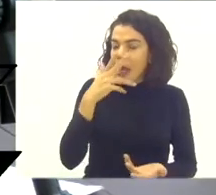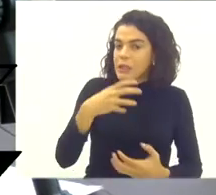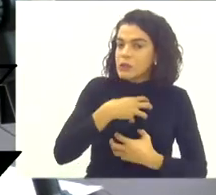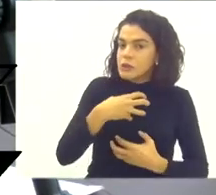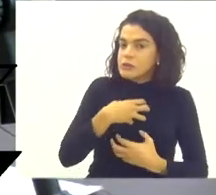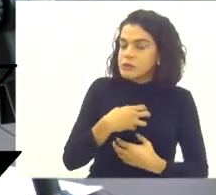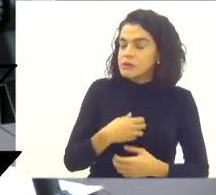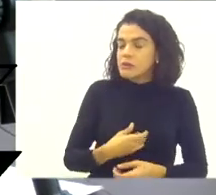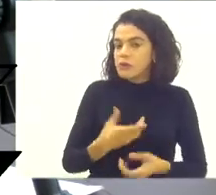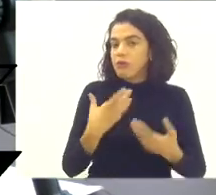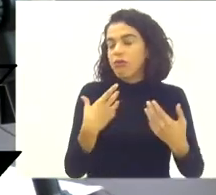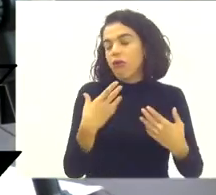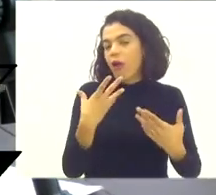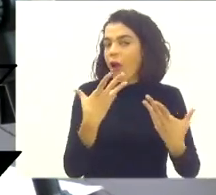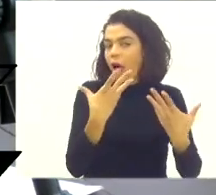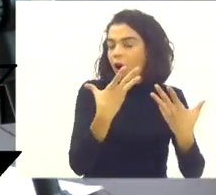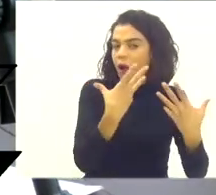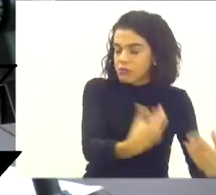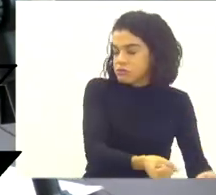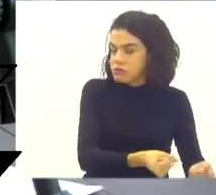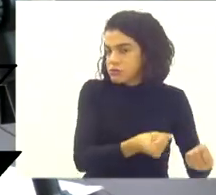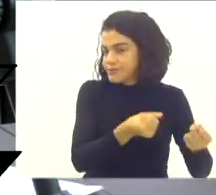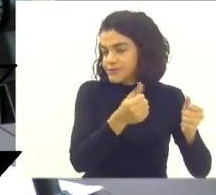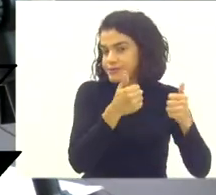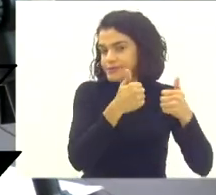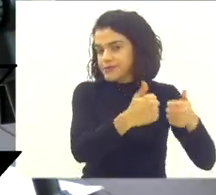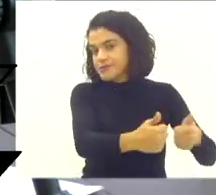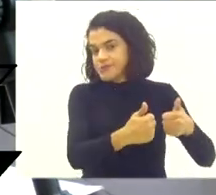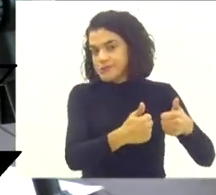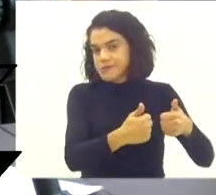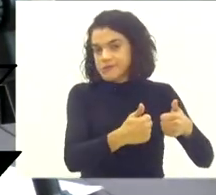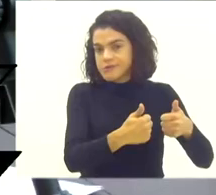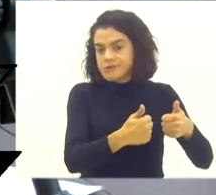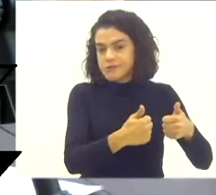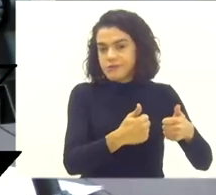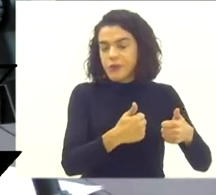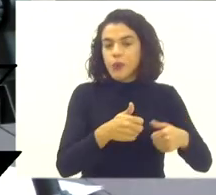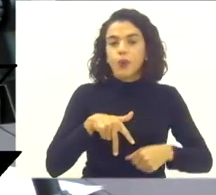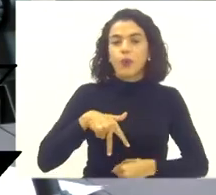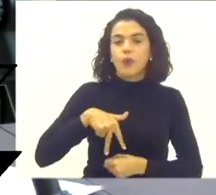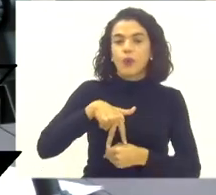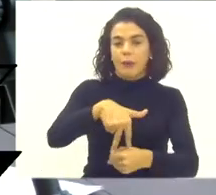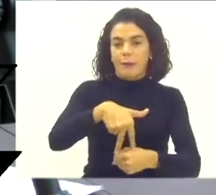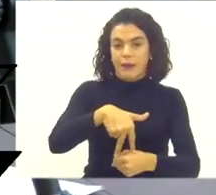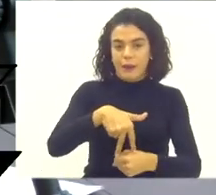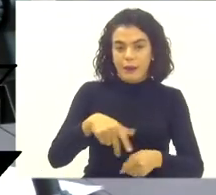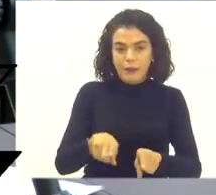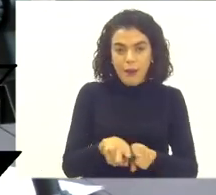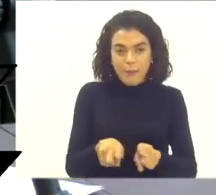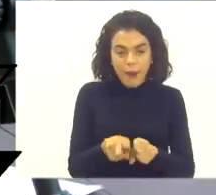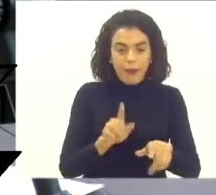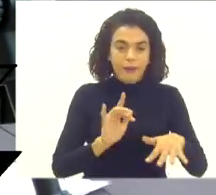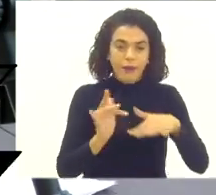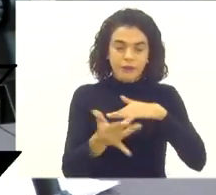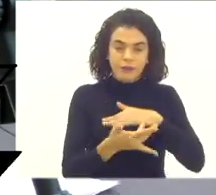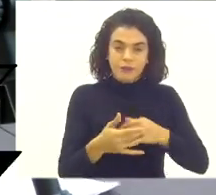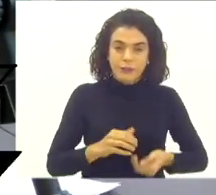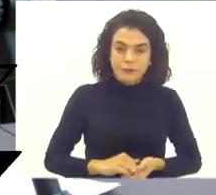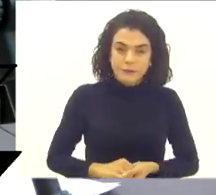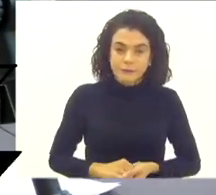me rendendo a lógica do patriarcado que a gente fala e a loja das redes sociais